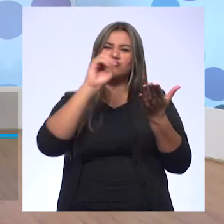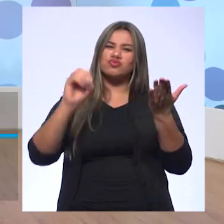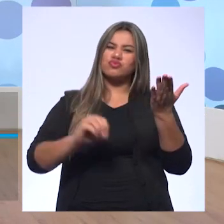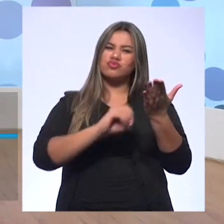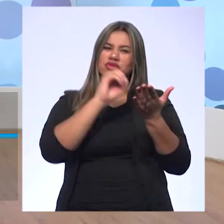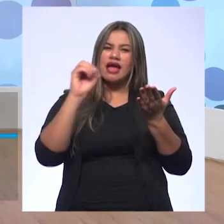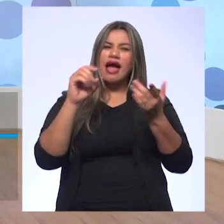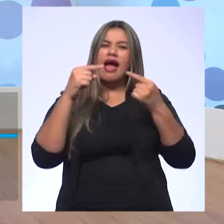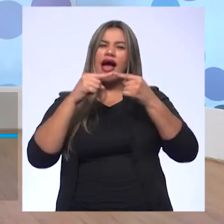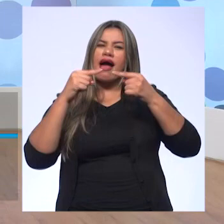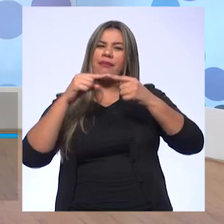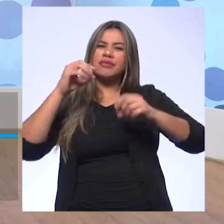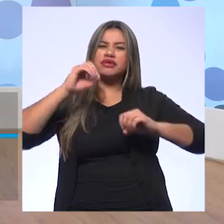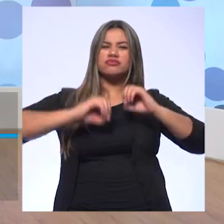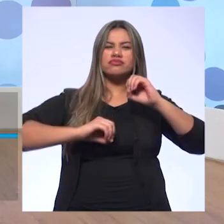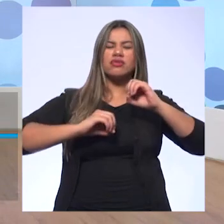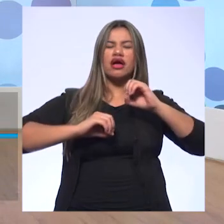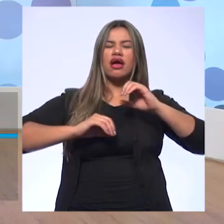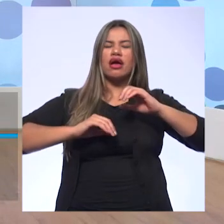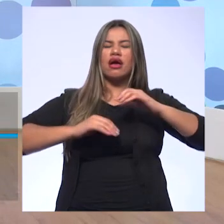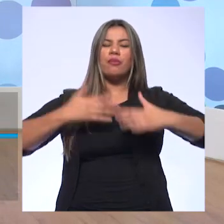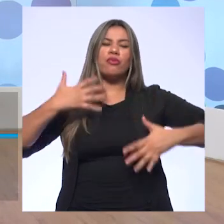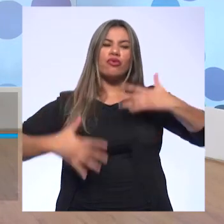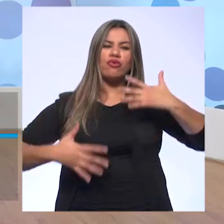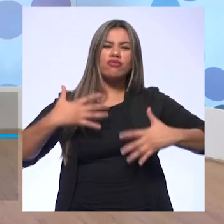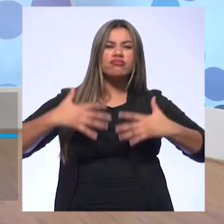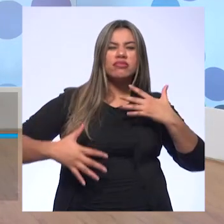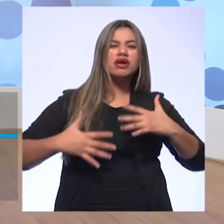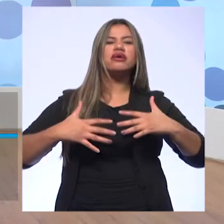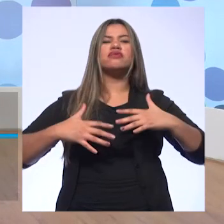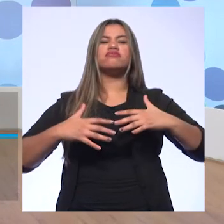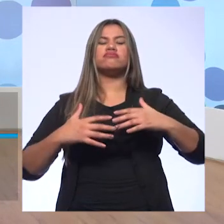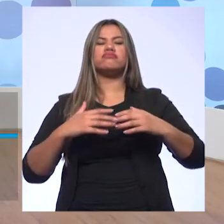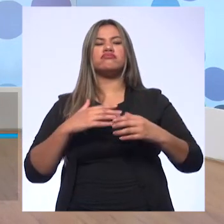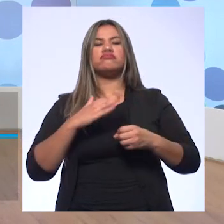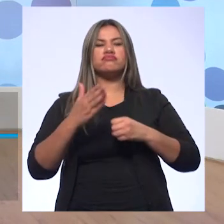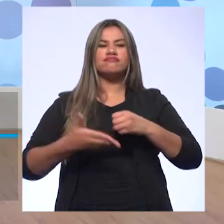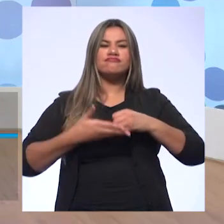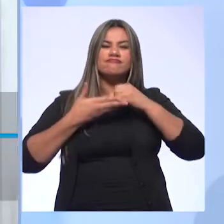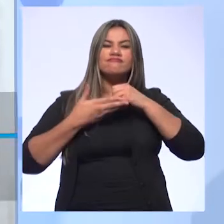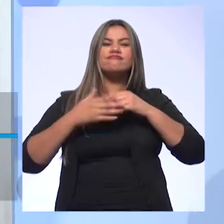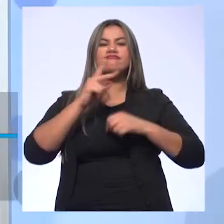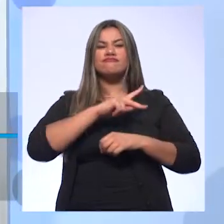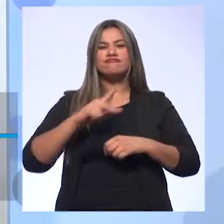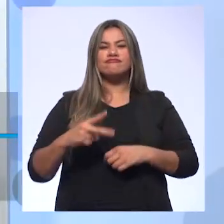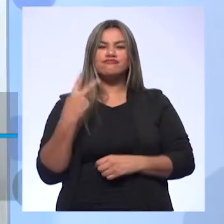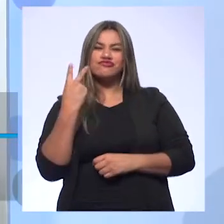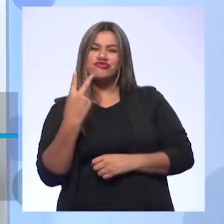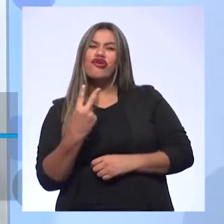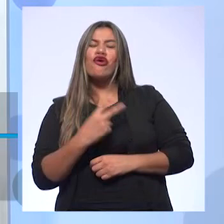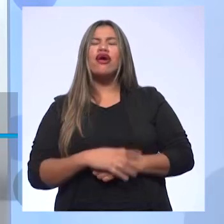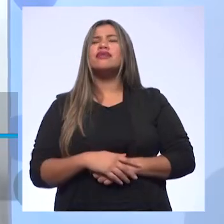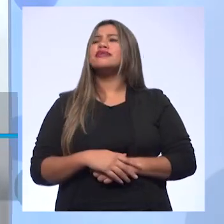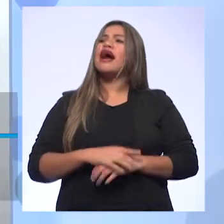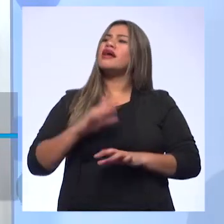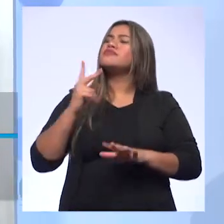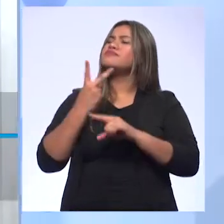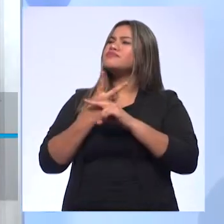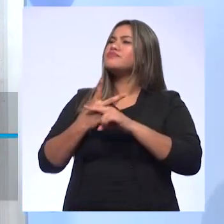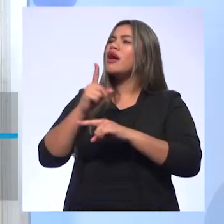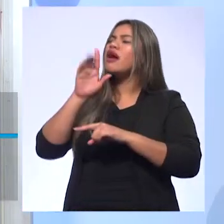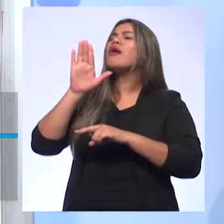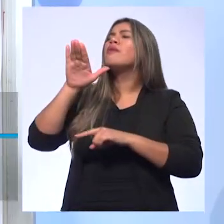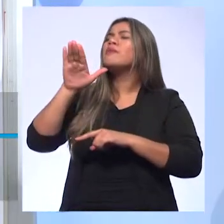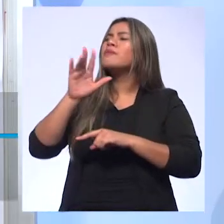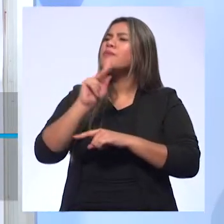de movimentação, de sustentação e tal, com o Centro de Mídias, com o professor Magno e o professor Edjoel. Mas, professor, eu queria tirar umas dúvidas,